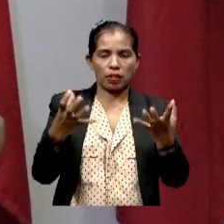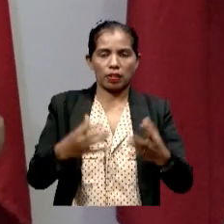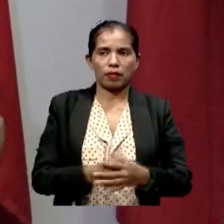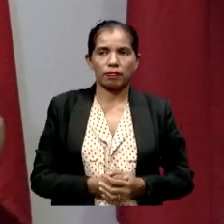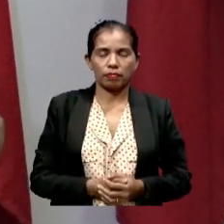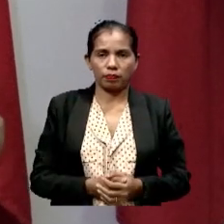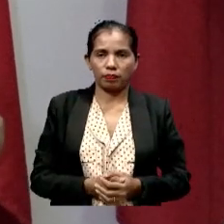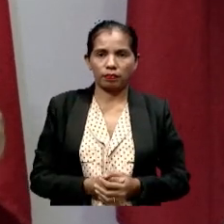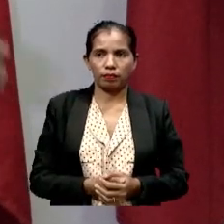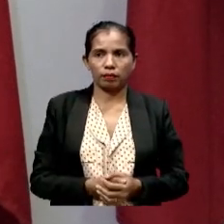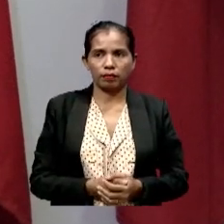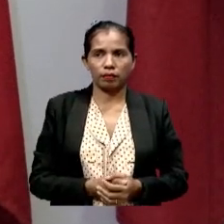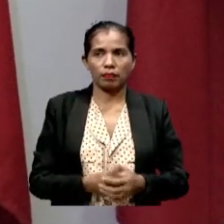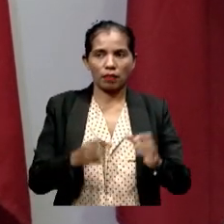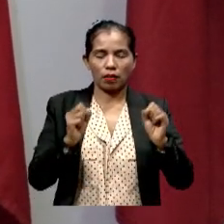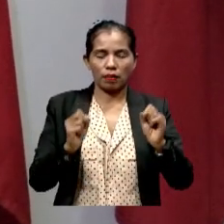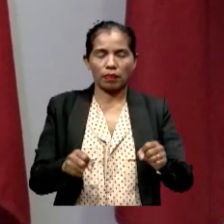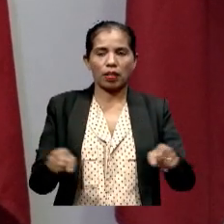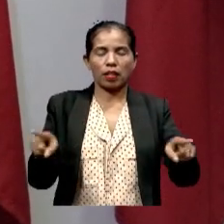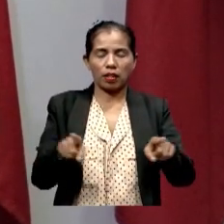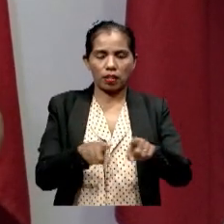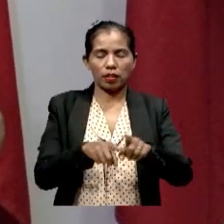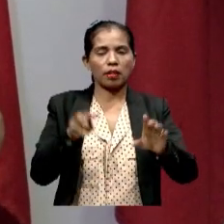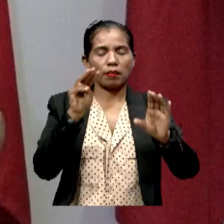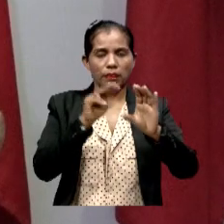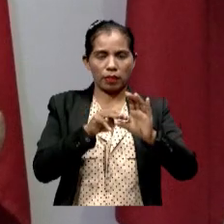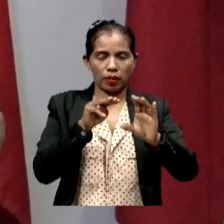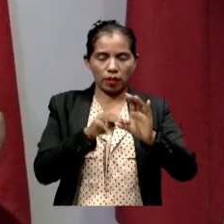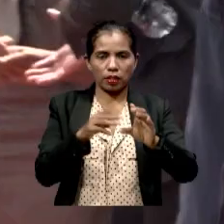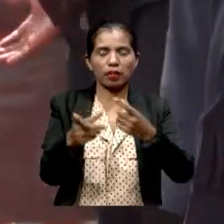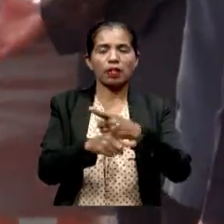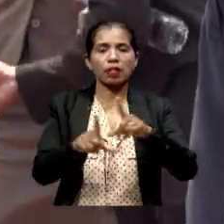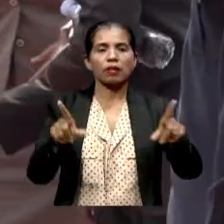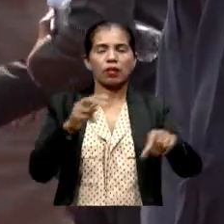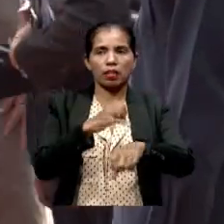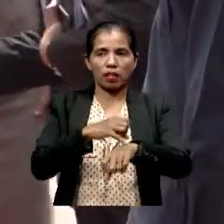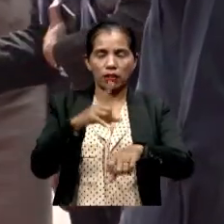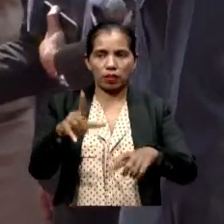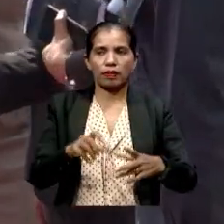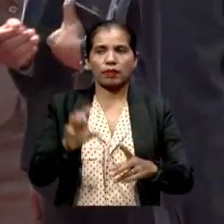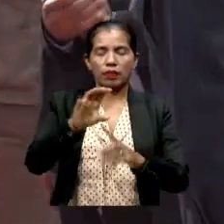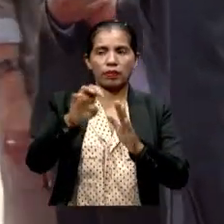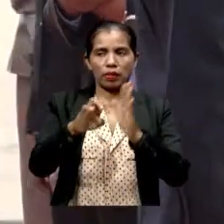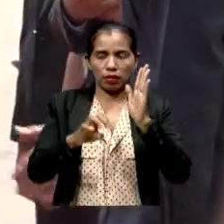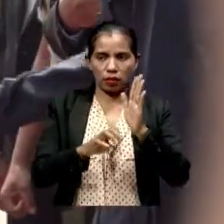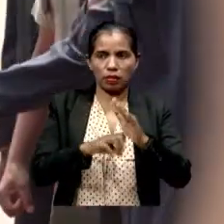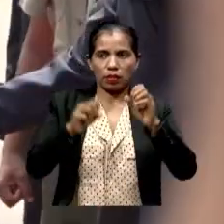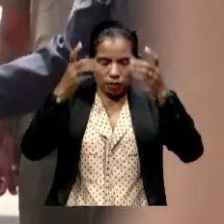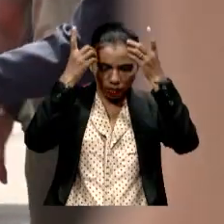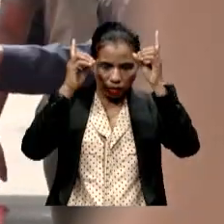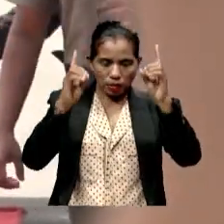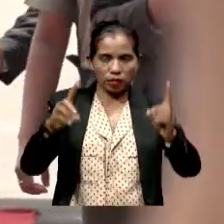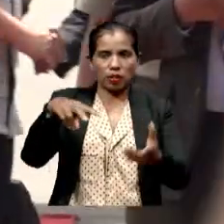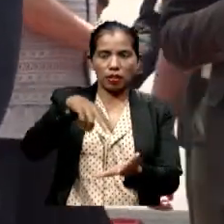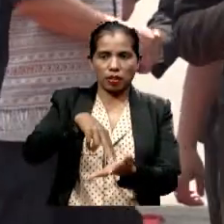e bela saia nessa zona comércio livre internacional. Chefe de Estado Esperança Katak, decisão para